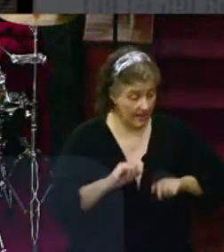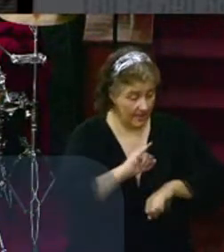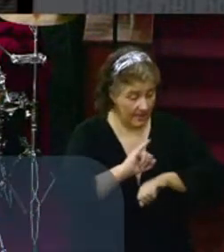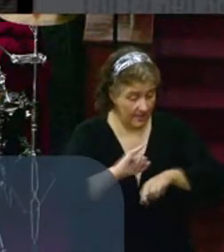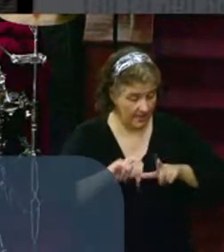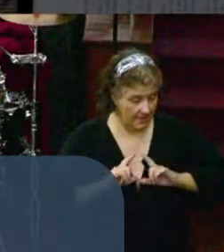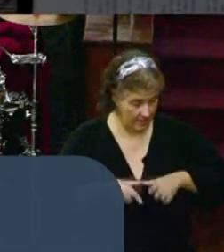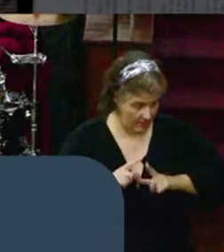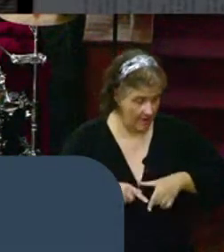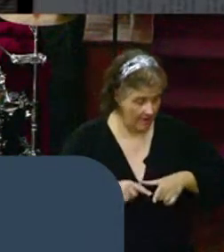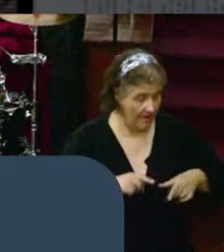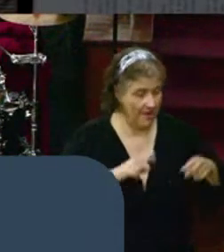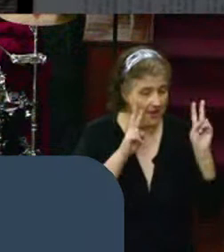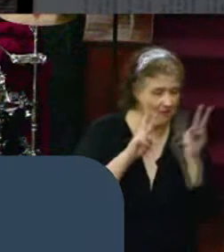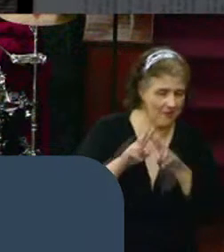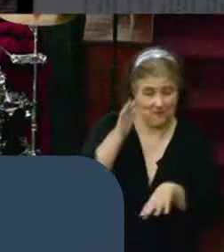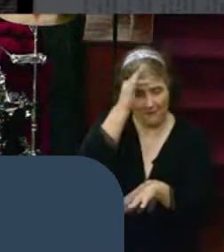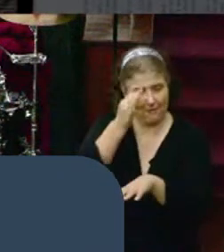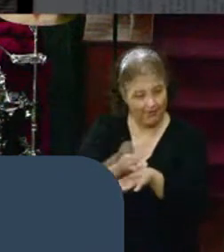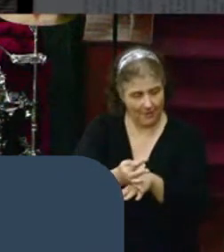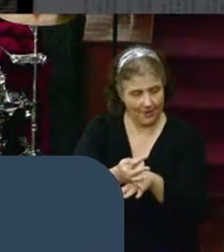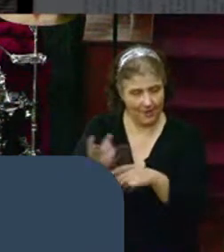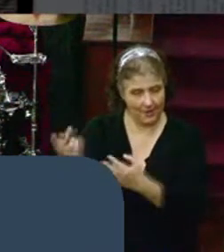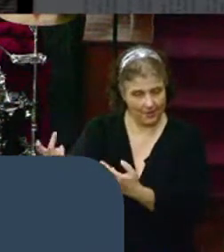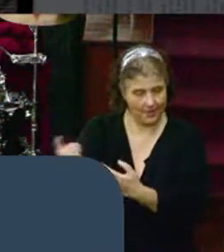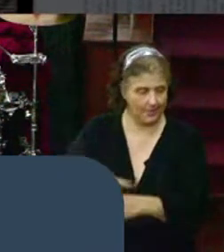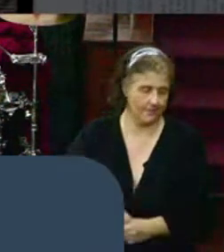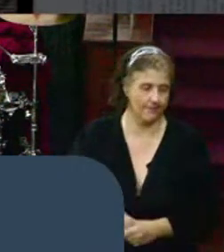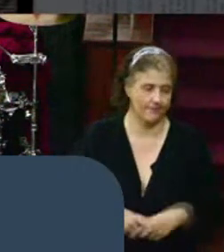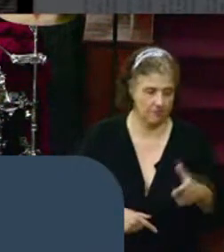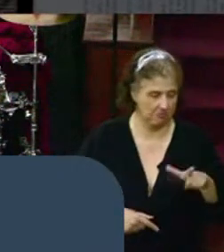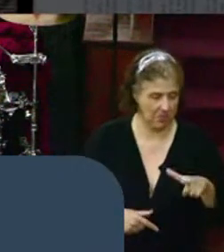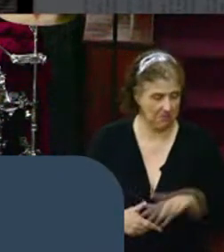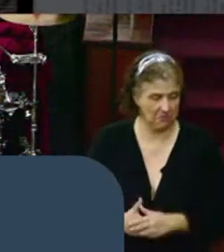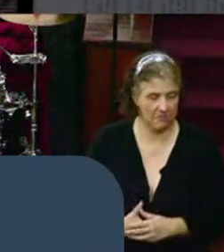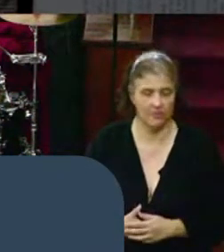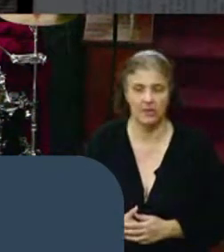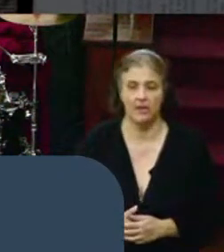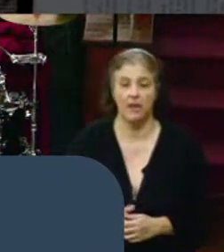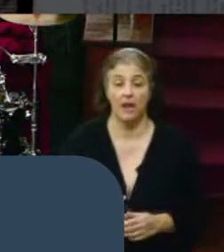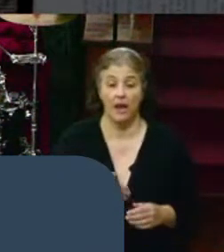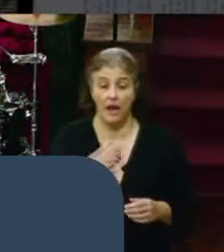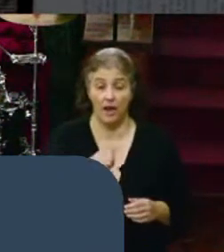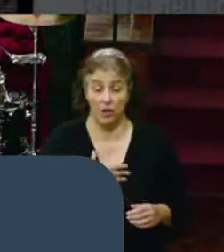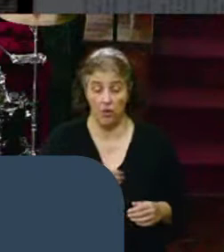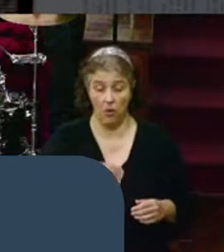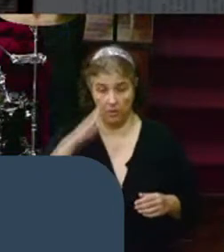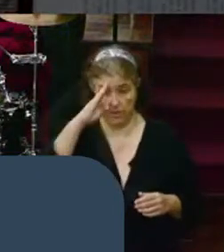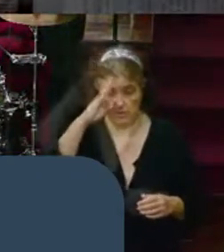esta. E voltando para casa, os que foram enviados encontraram curado o